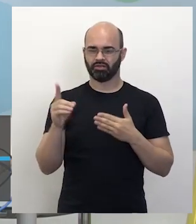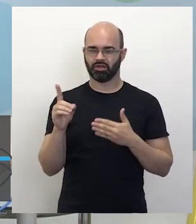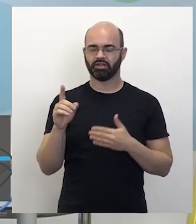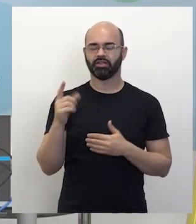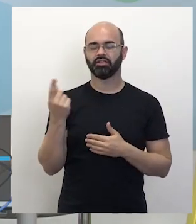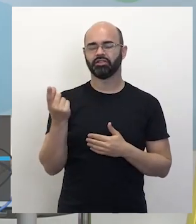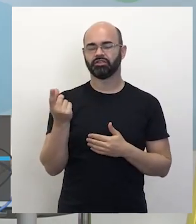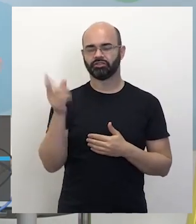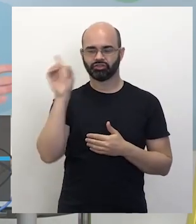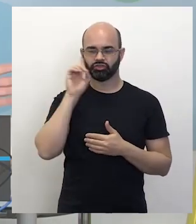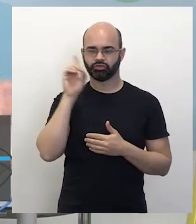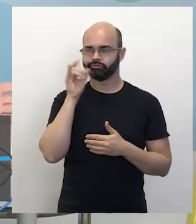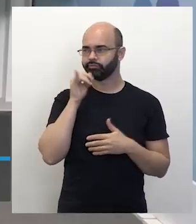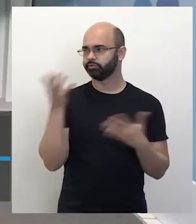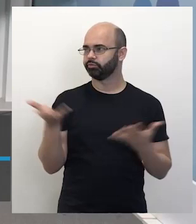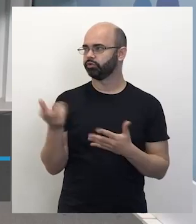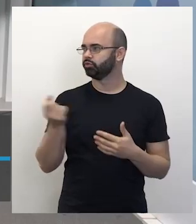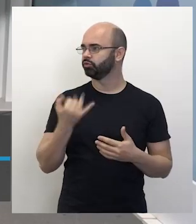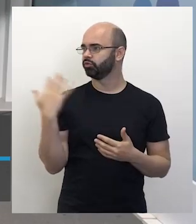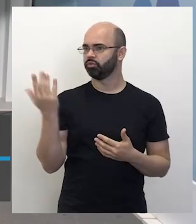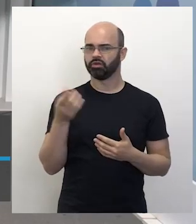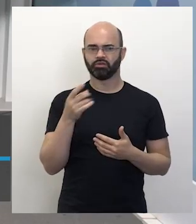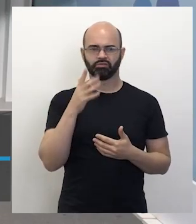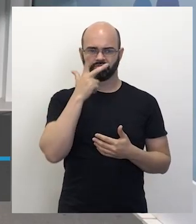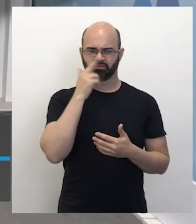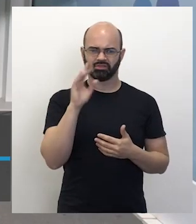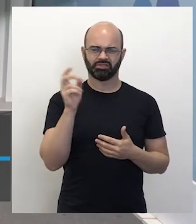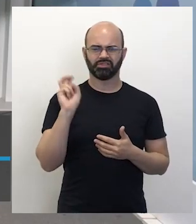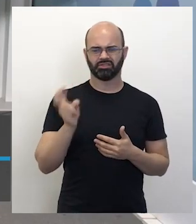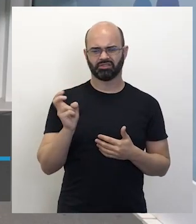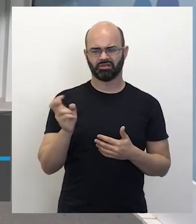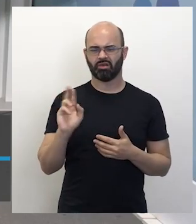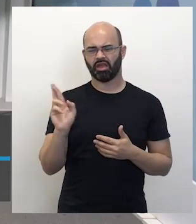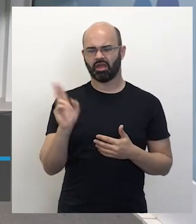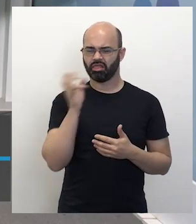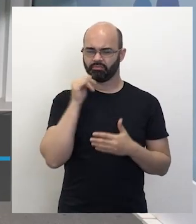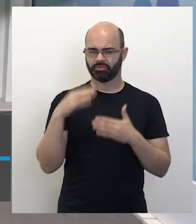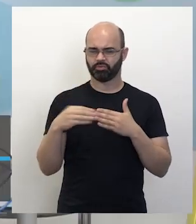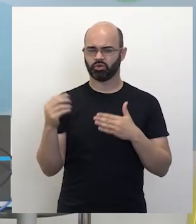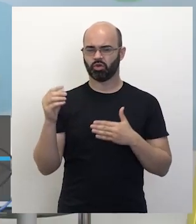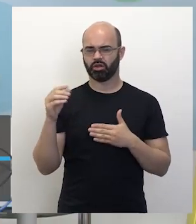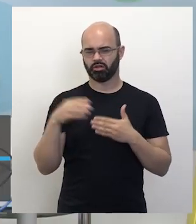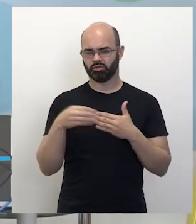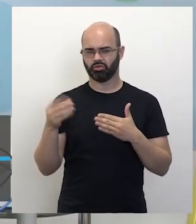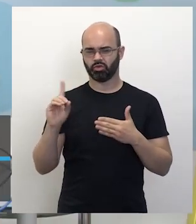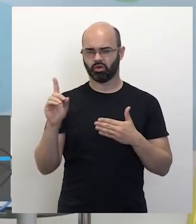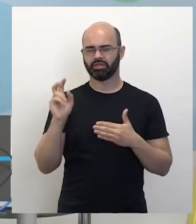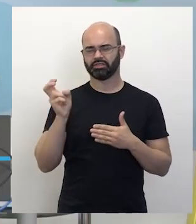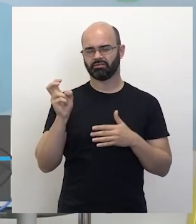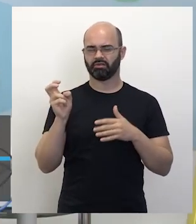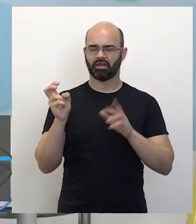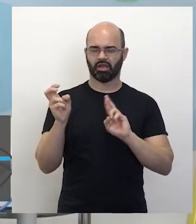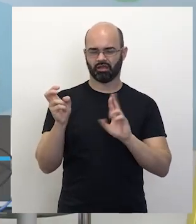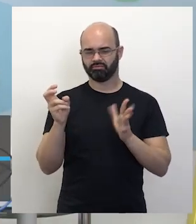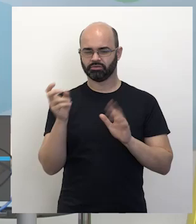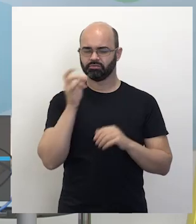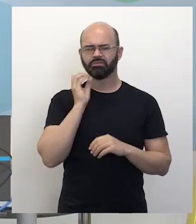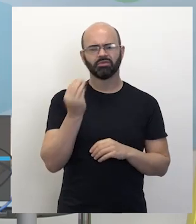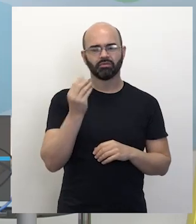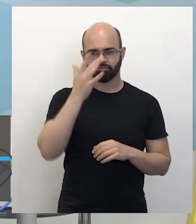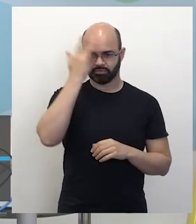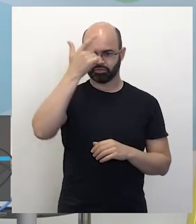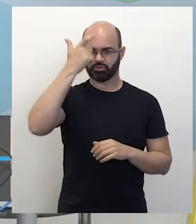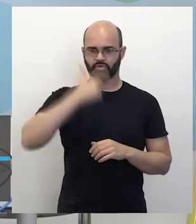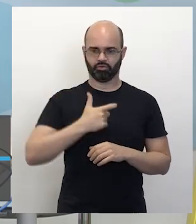que está o dólar hoje, meu amigo? Está valendo em torno de R$5, isso. não é? Então, você imagina, pessoal, um indivíduo, um